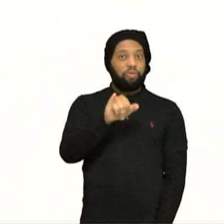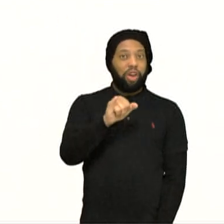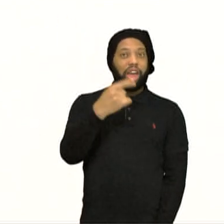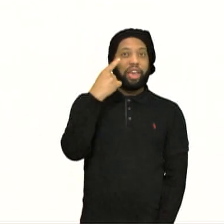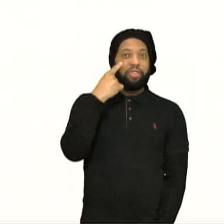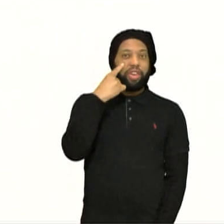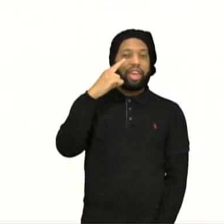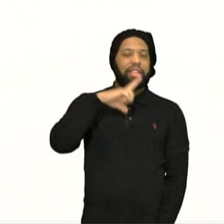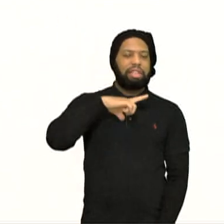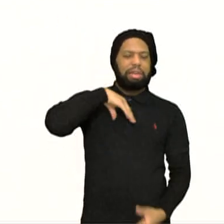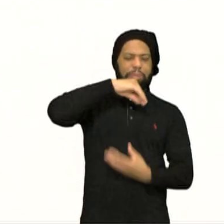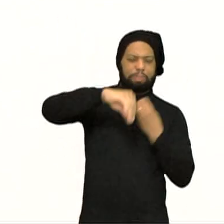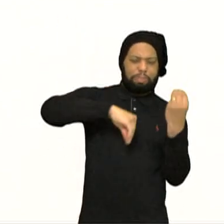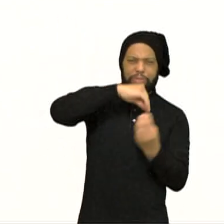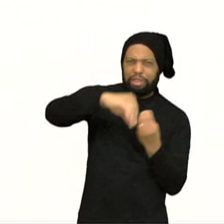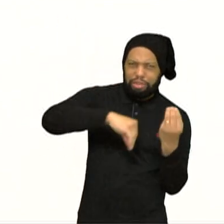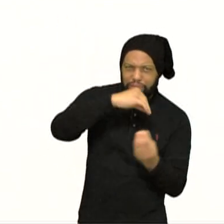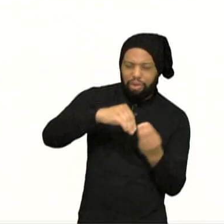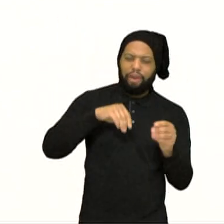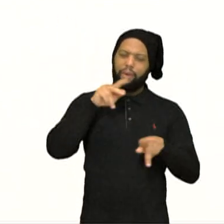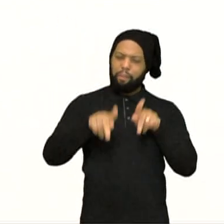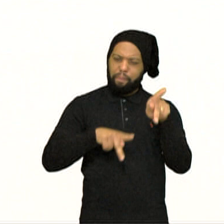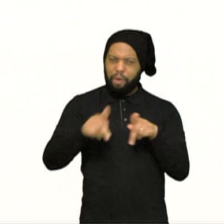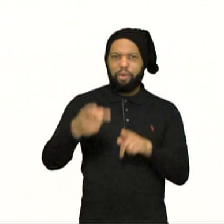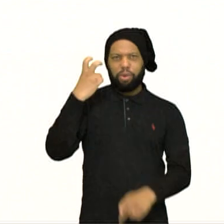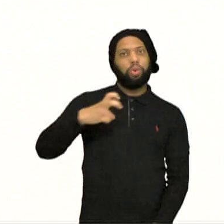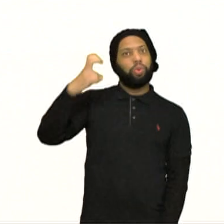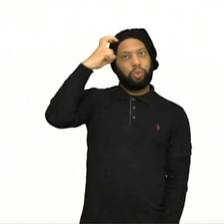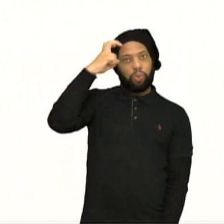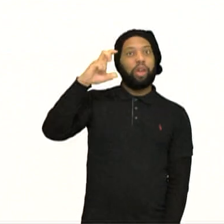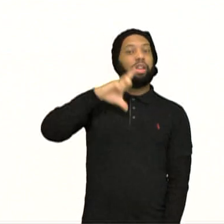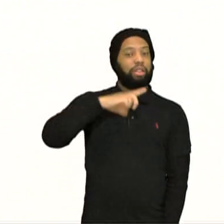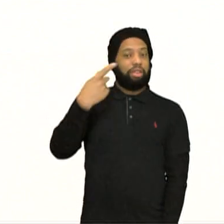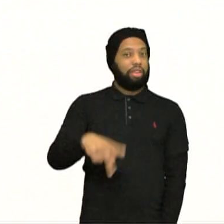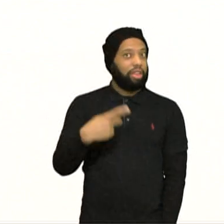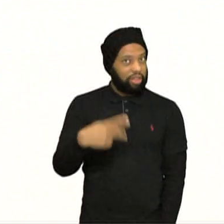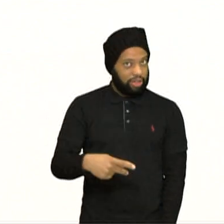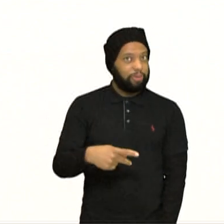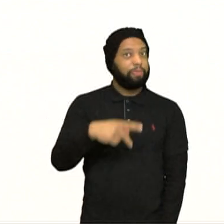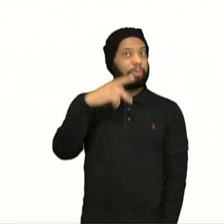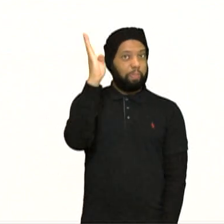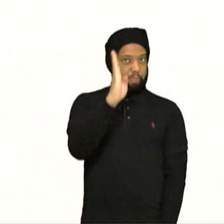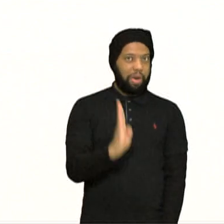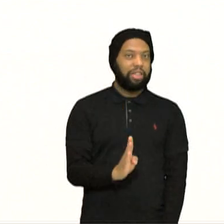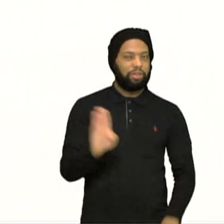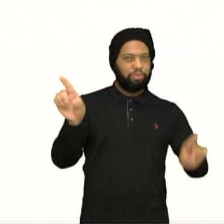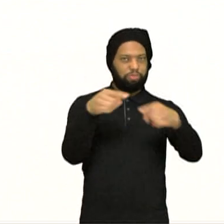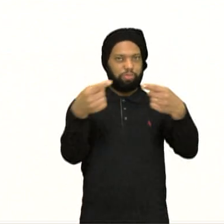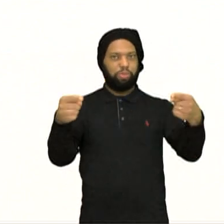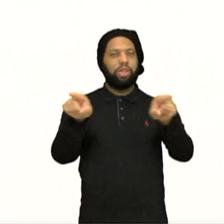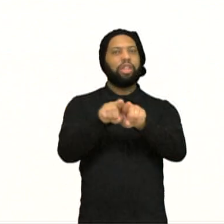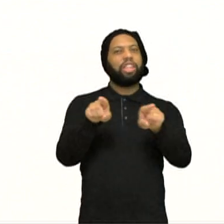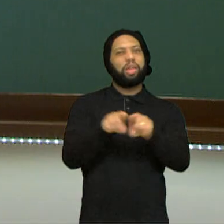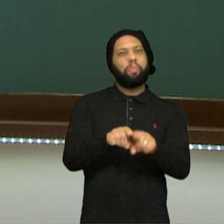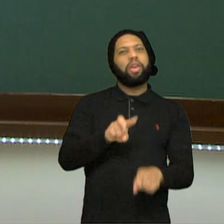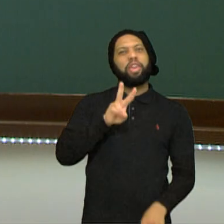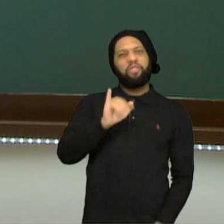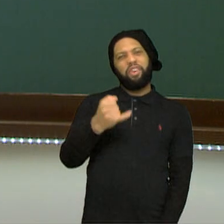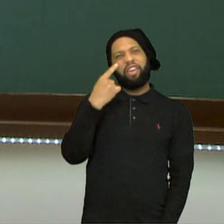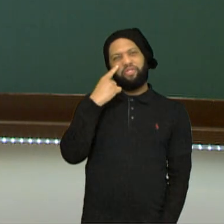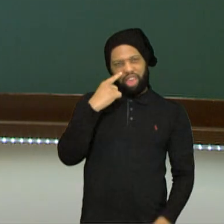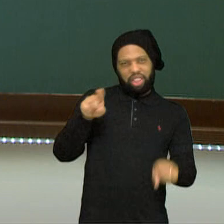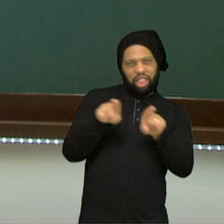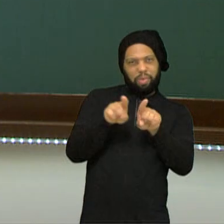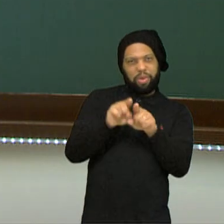de povos, de cultura que nós temos no nosso país, na nossa música brasileira. E apreciar um pouquinho da música brasileira. A professora